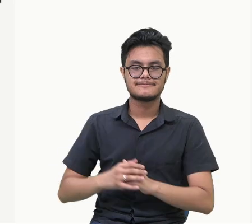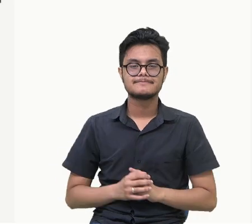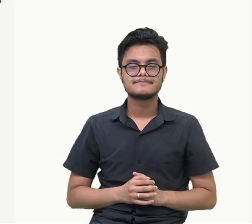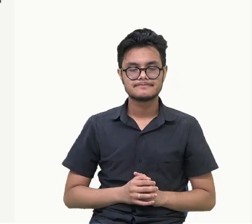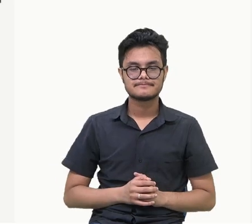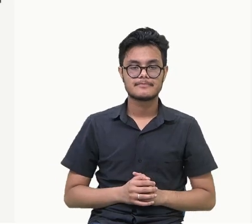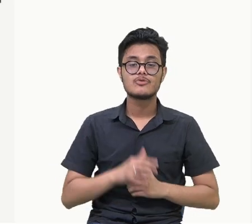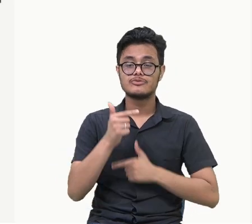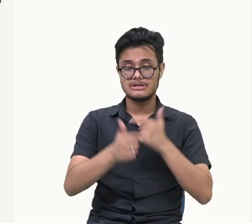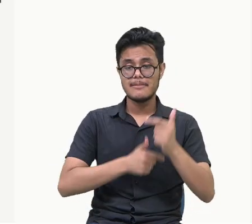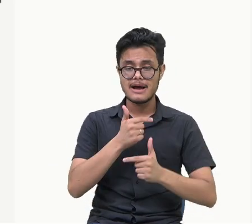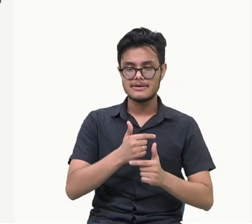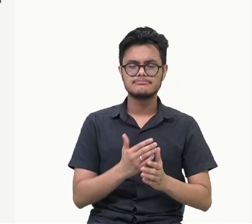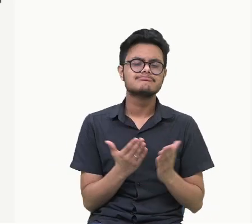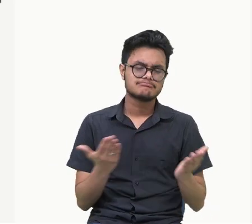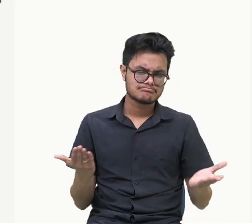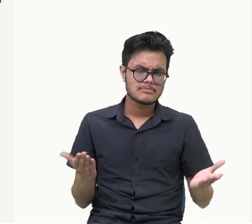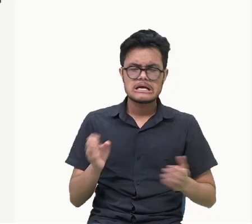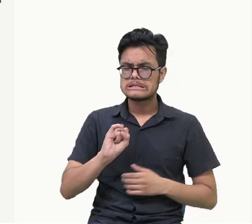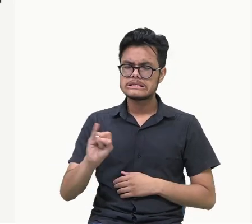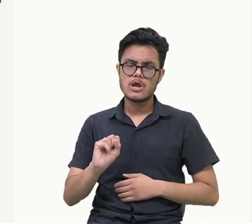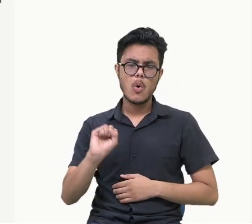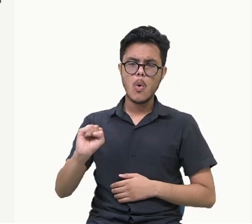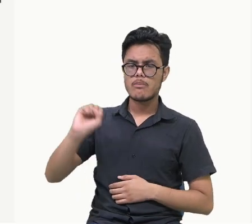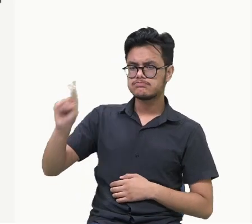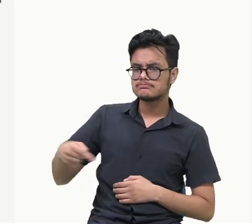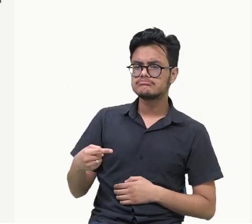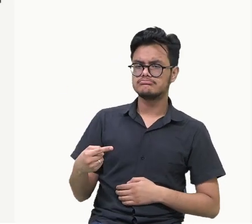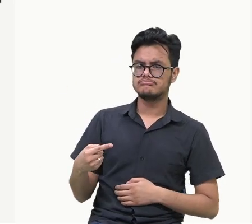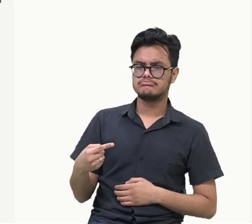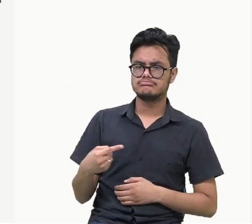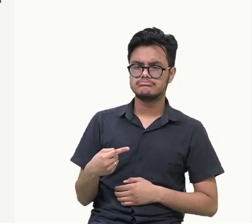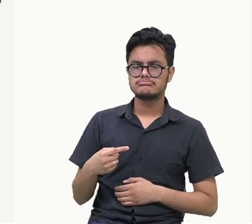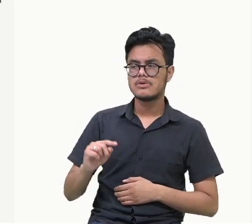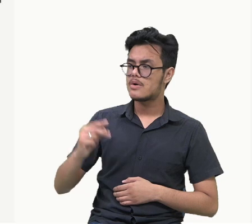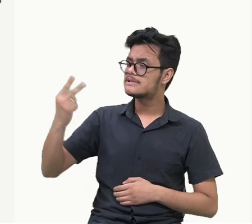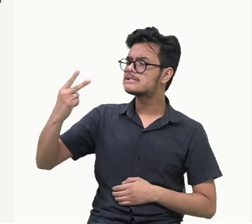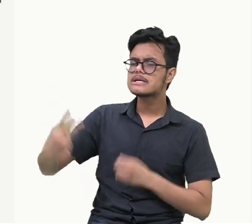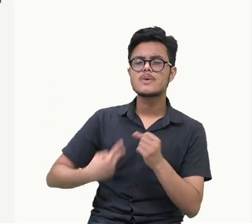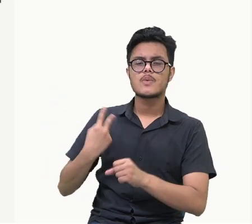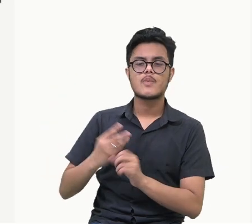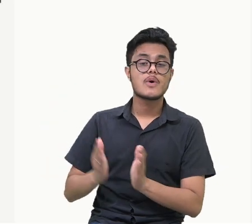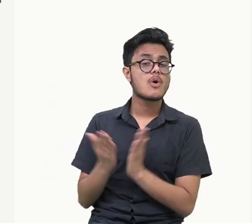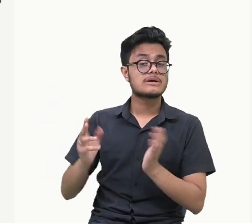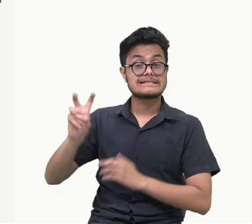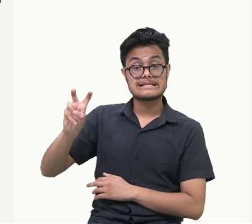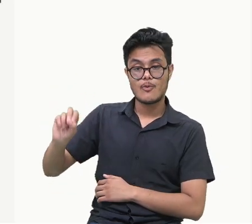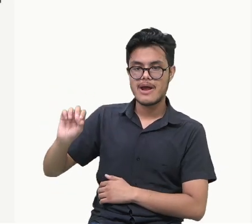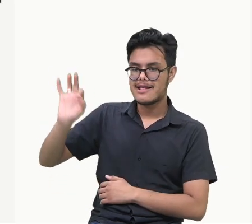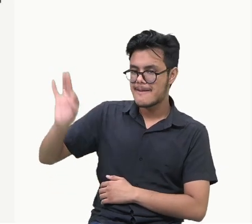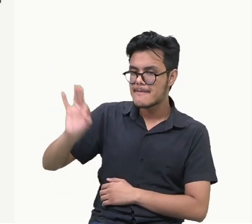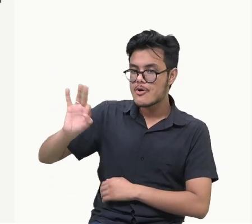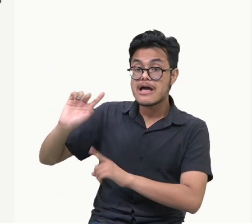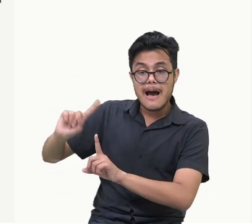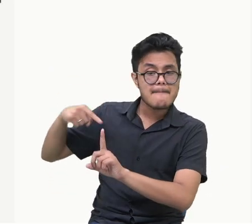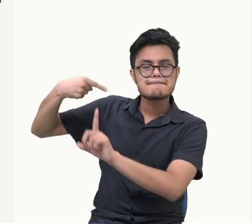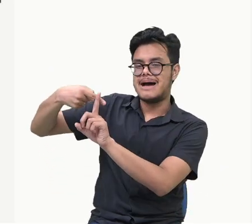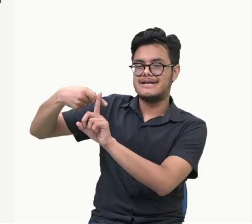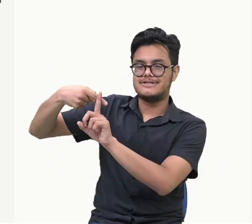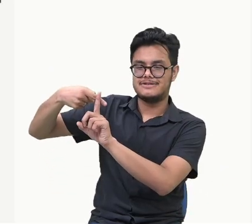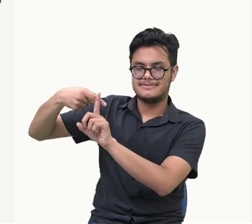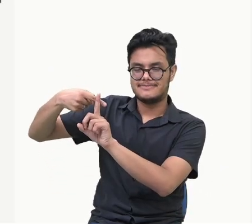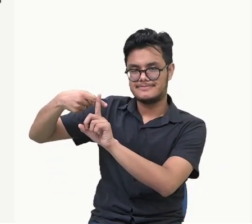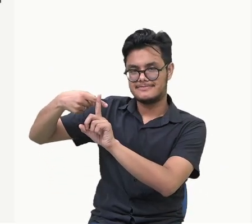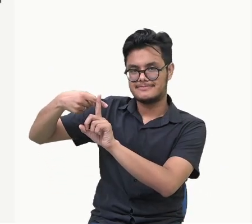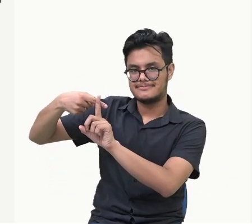esse quantitativo. Então, se fabricava 8.000 no primeiro ano, no segundo ano passou a fabricar 8.000